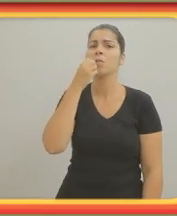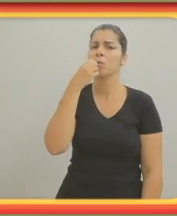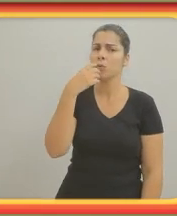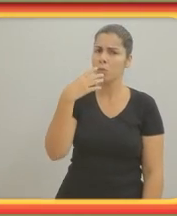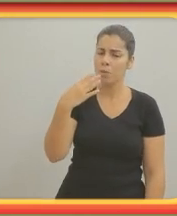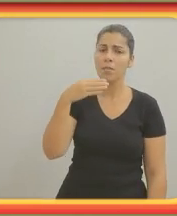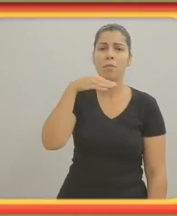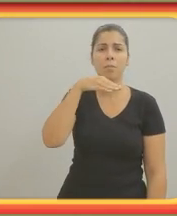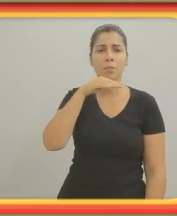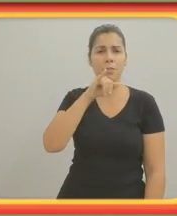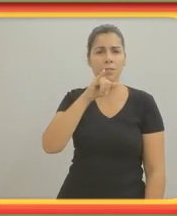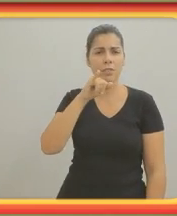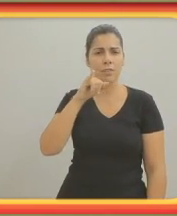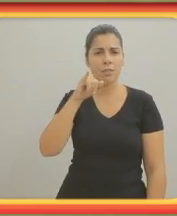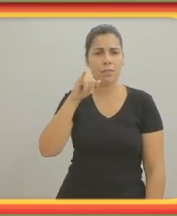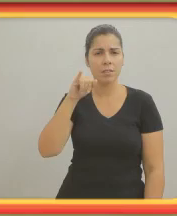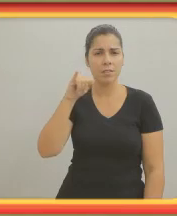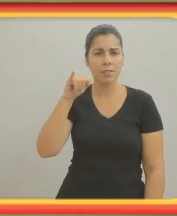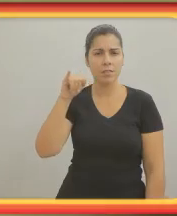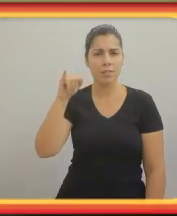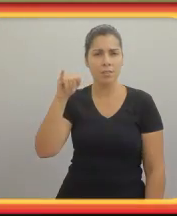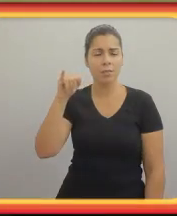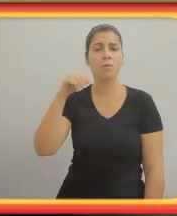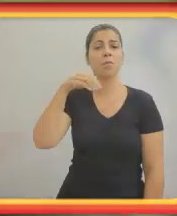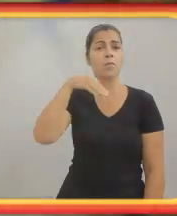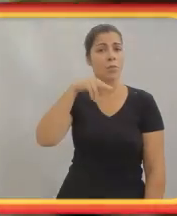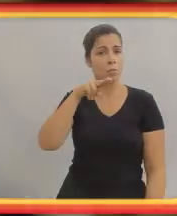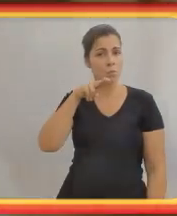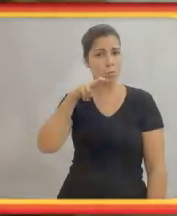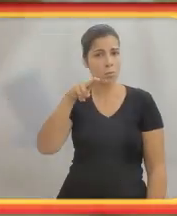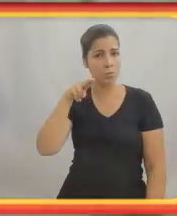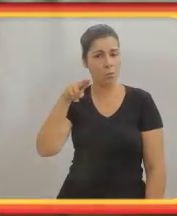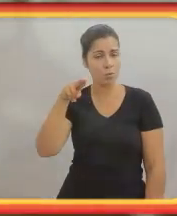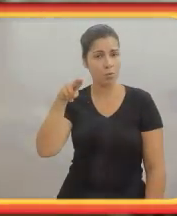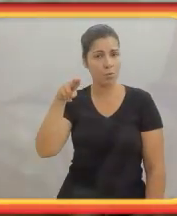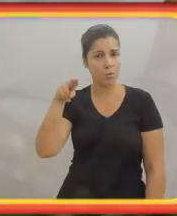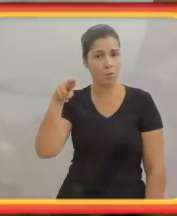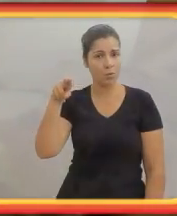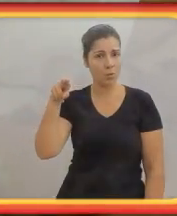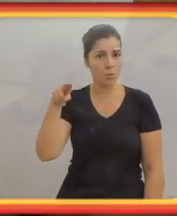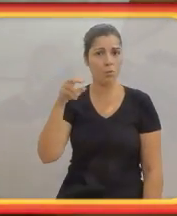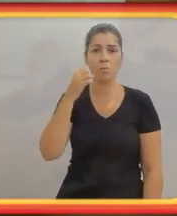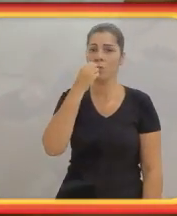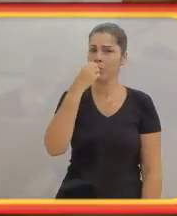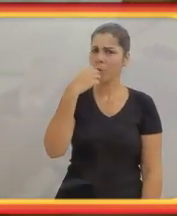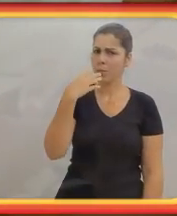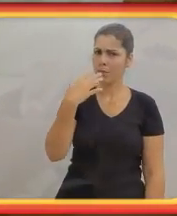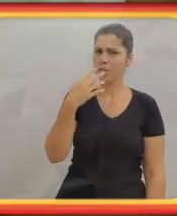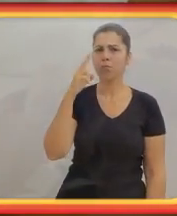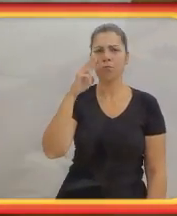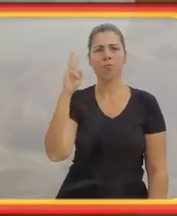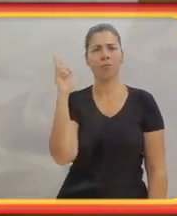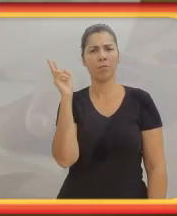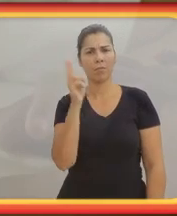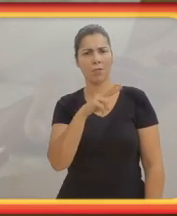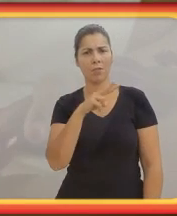Ma. Muito bem. Ma. Muito bem. Mi. Mi.